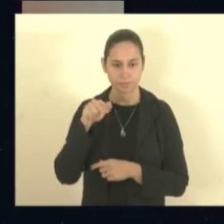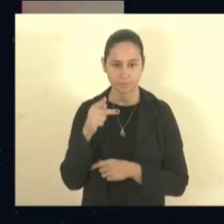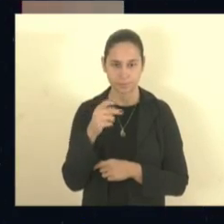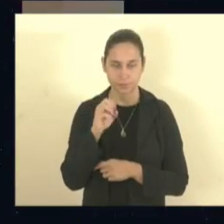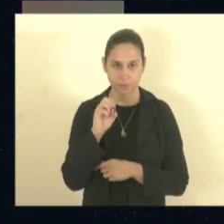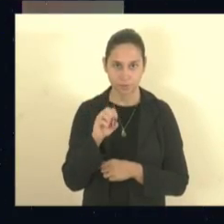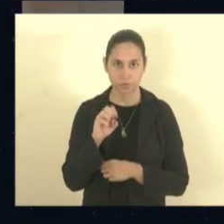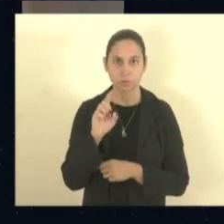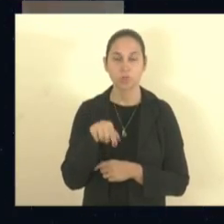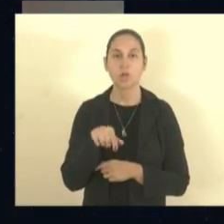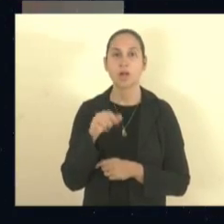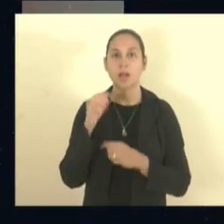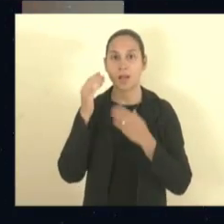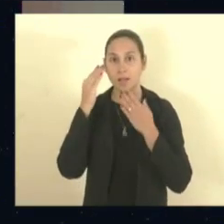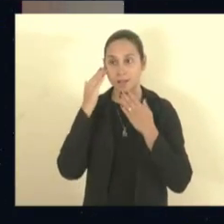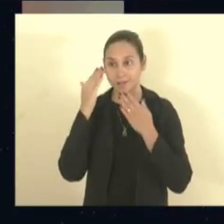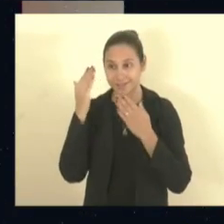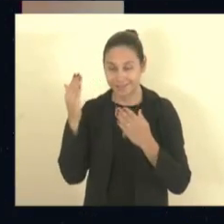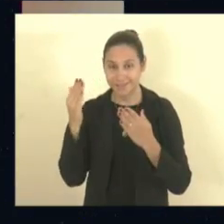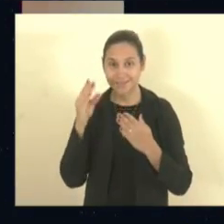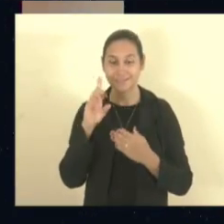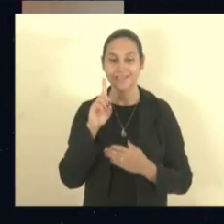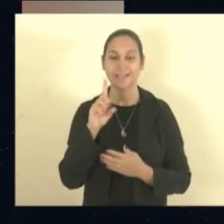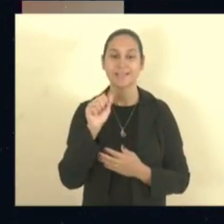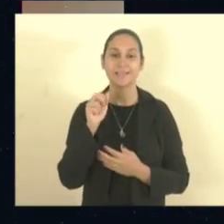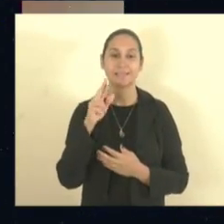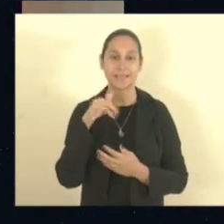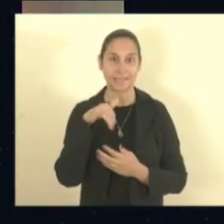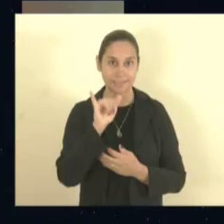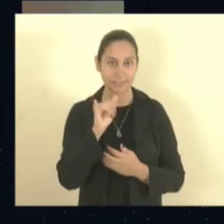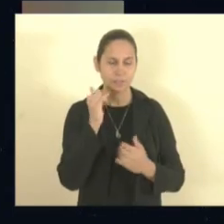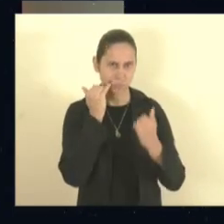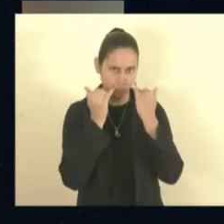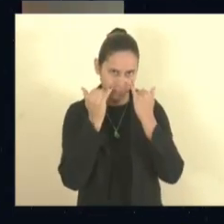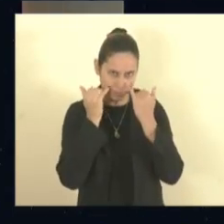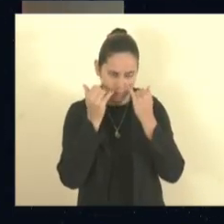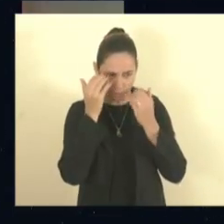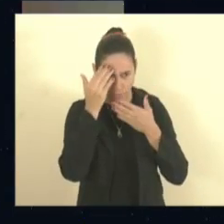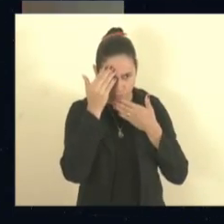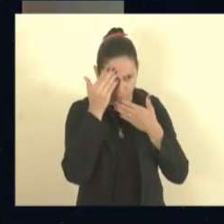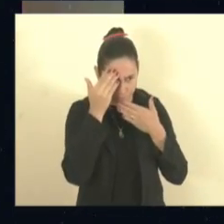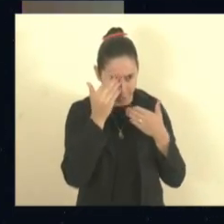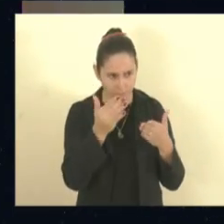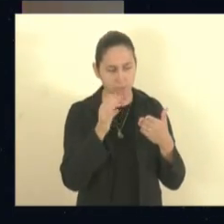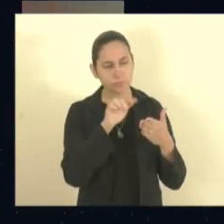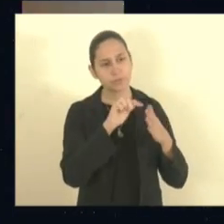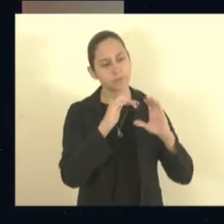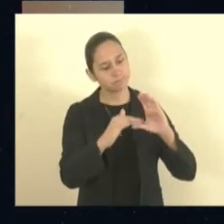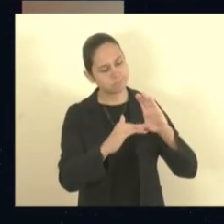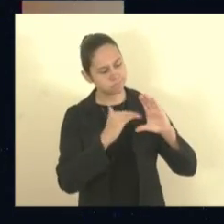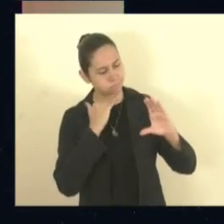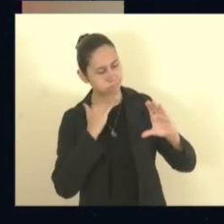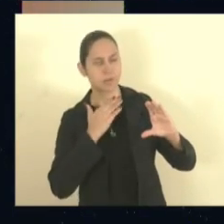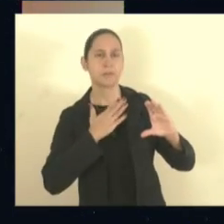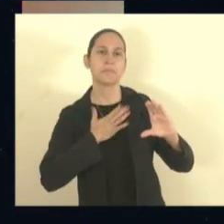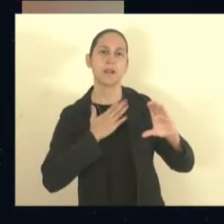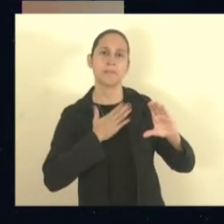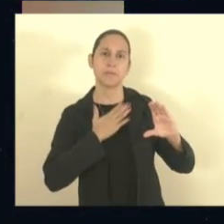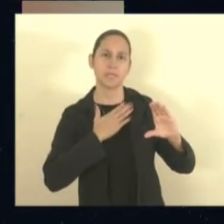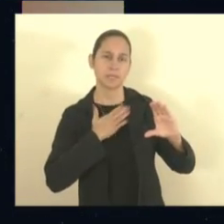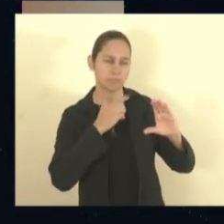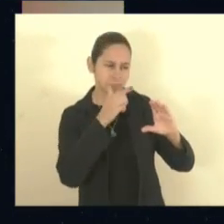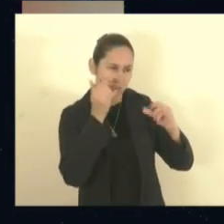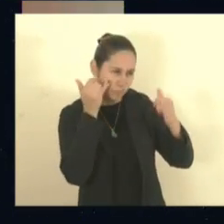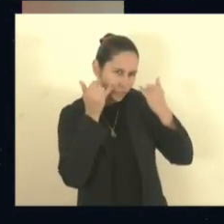só agradecer ao deputado Dari pelas informações e solicitar ele que encaminhe para mim, pela Comissão de Infraestrutura, essas informações